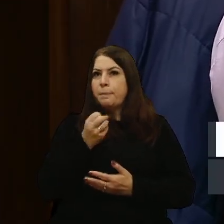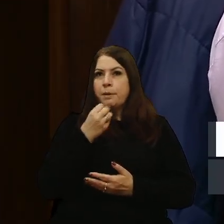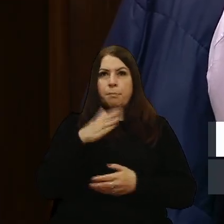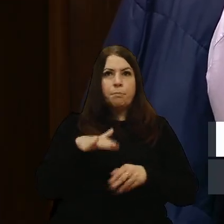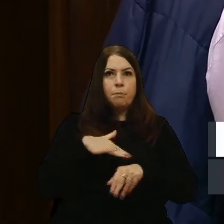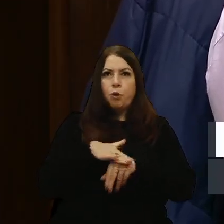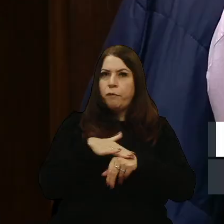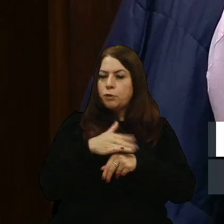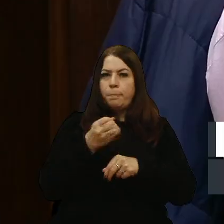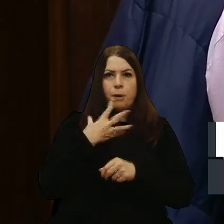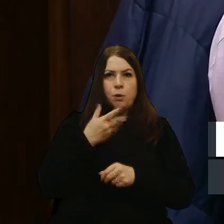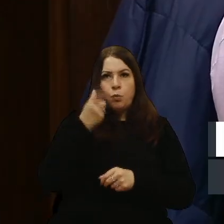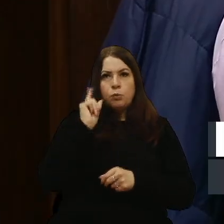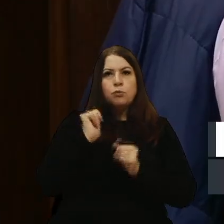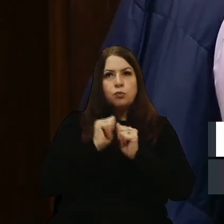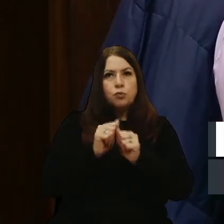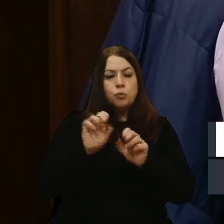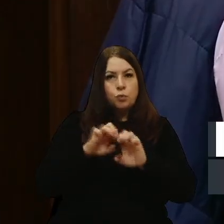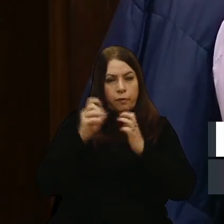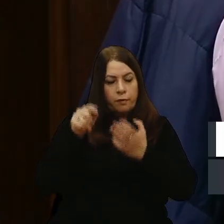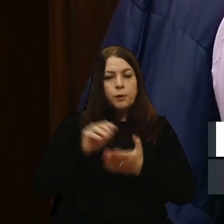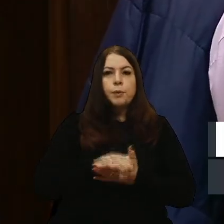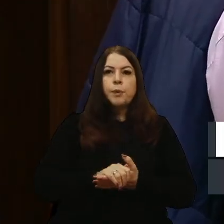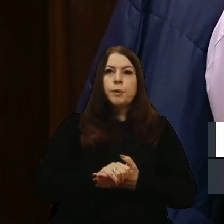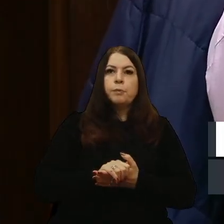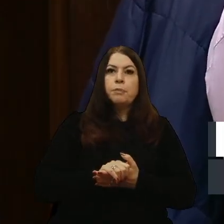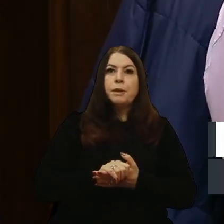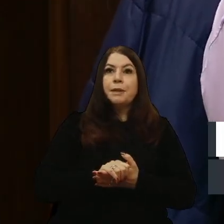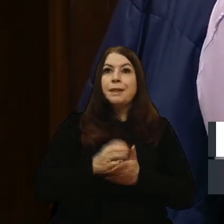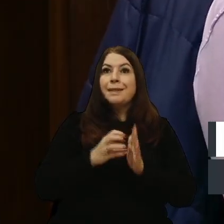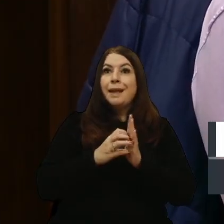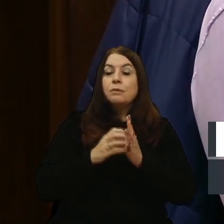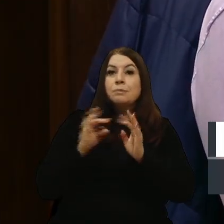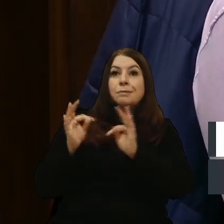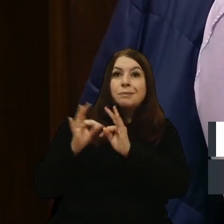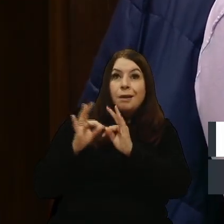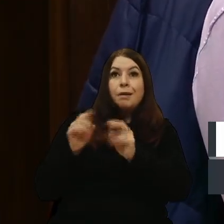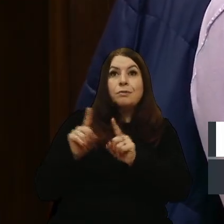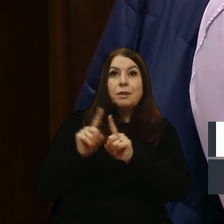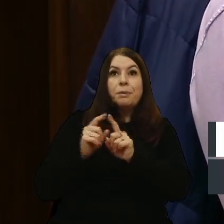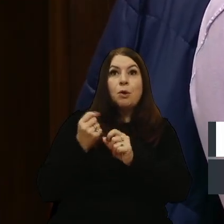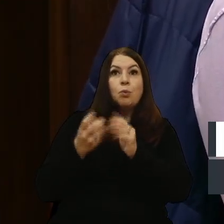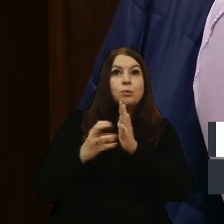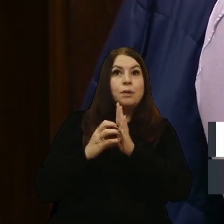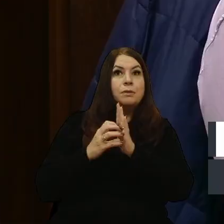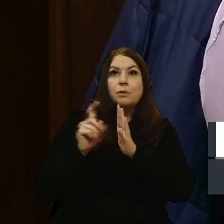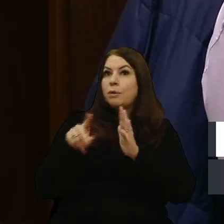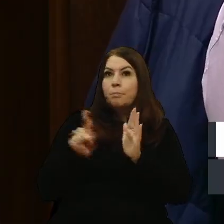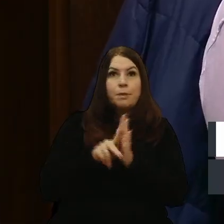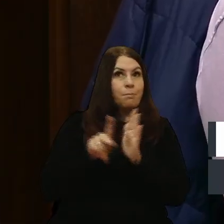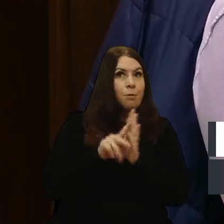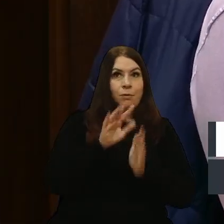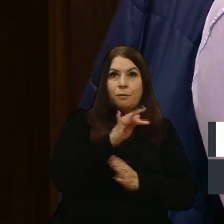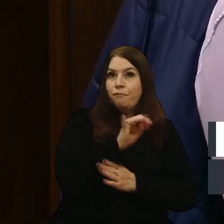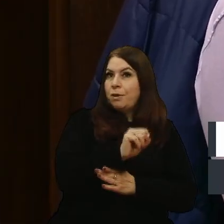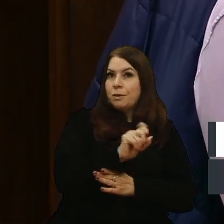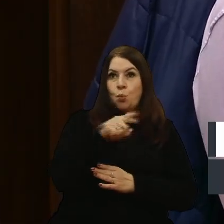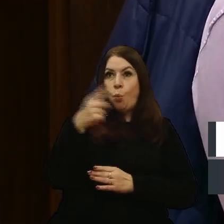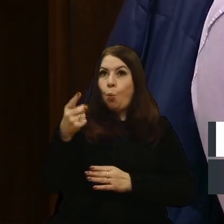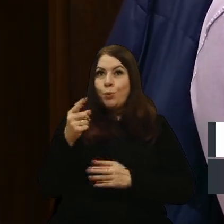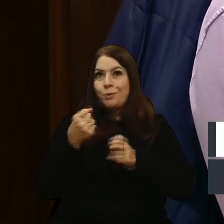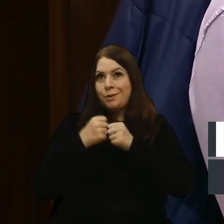ontem estávamos juntos, inclusive aqui num evento. Mas tem dados que são técnicos e, inclusive, alguns dados que nem são da própria FAS, são de